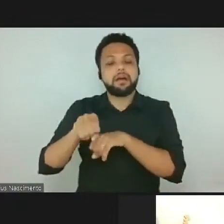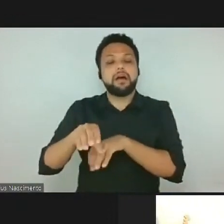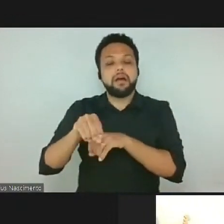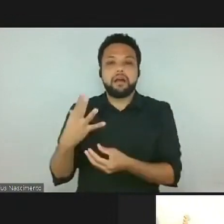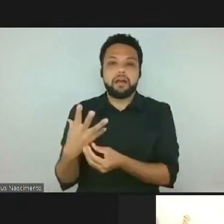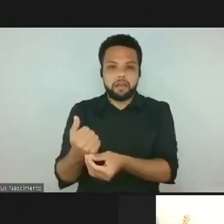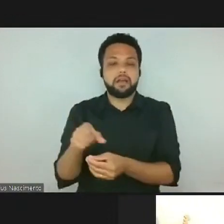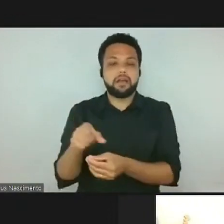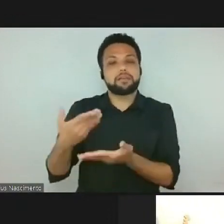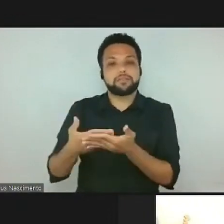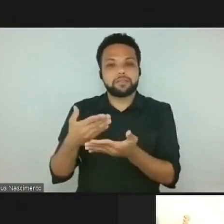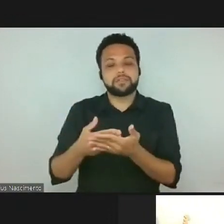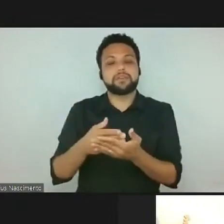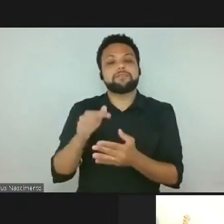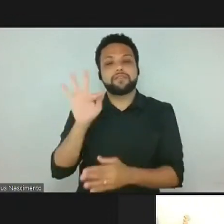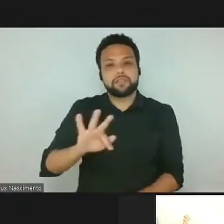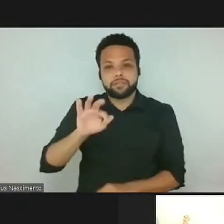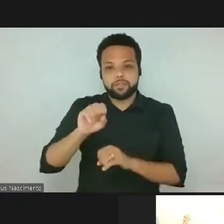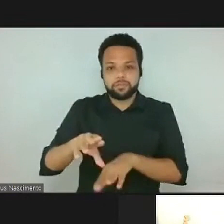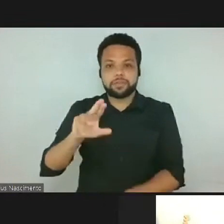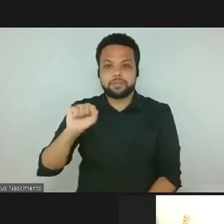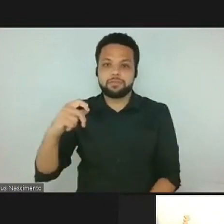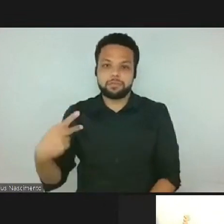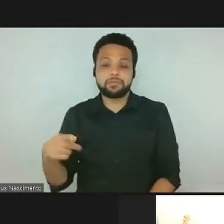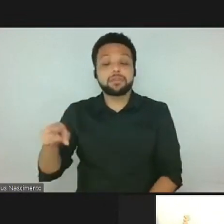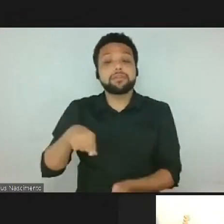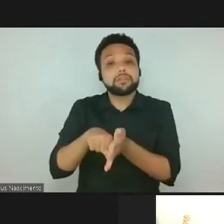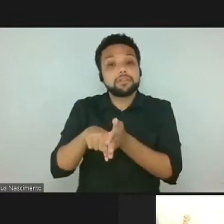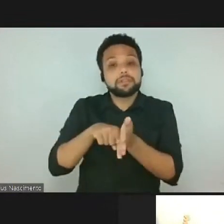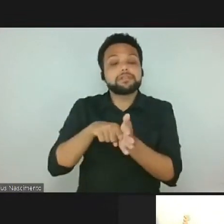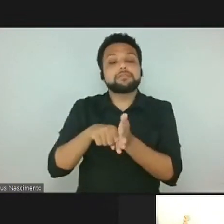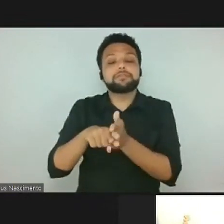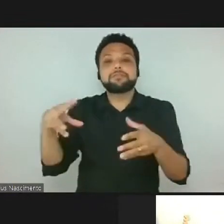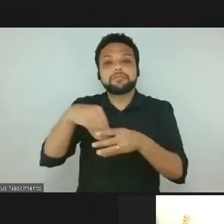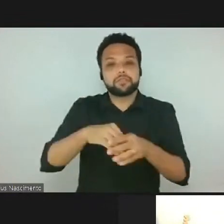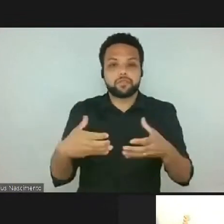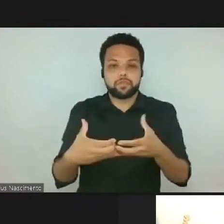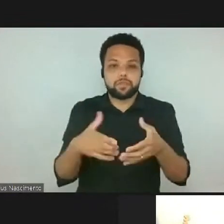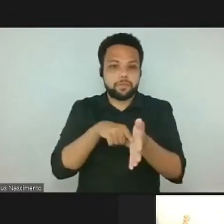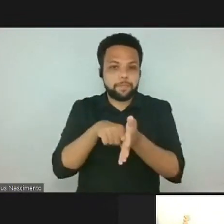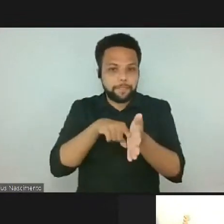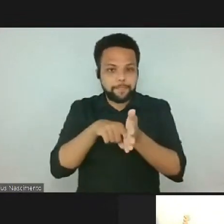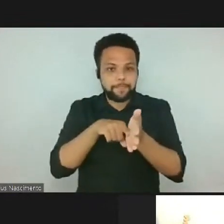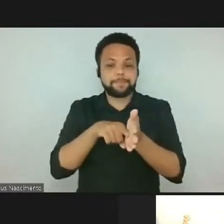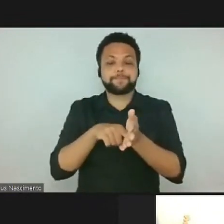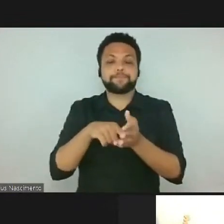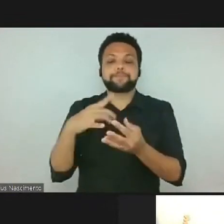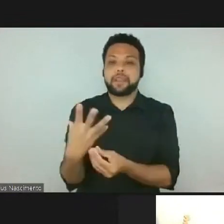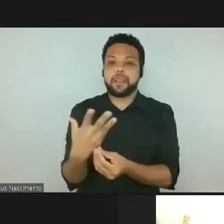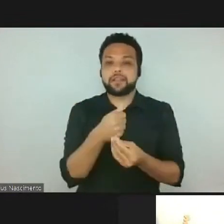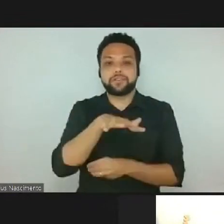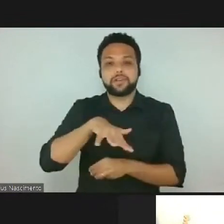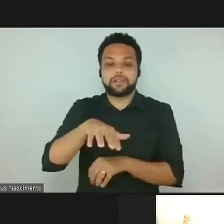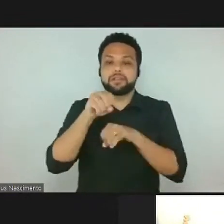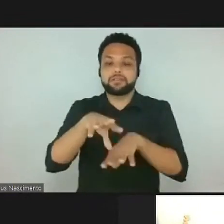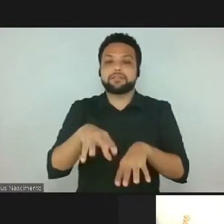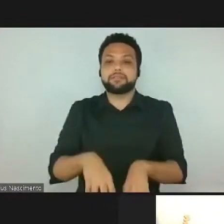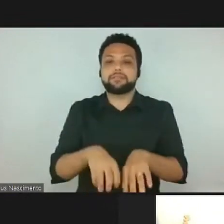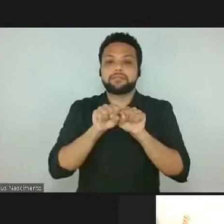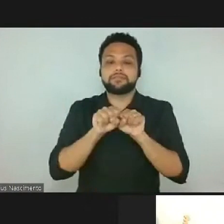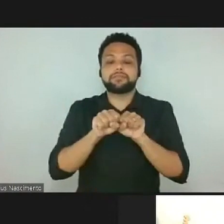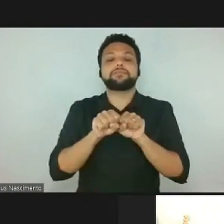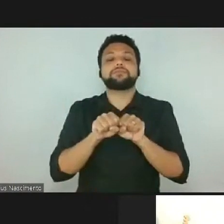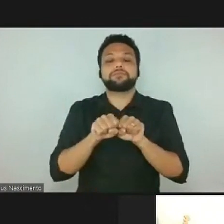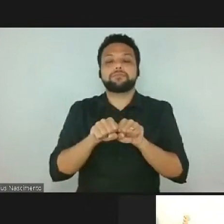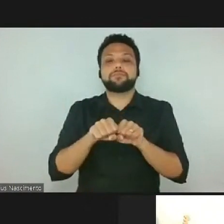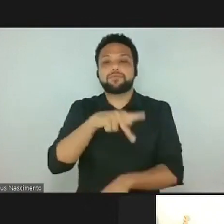Faculdade de Educação, e ele é pesquisador integrante do grupo de pesquisa Arte na Educação, na Formação de Professores